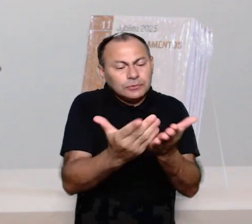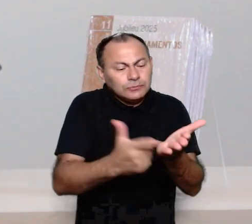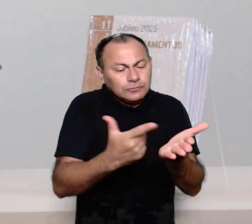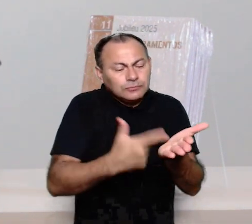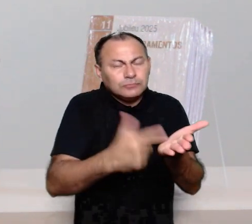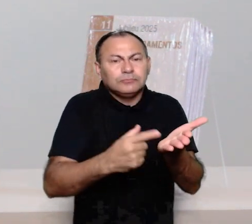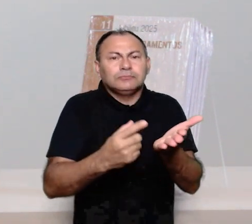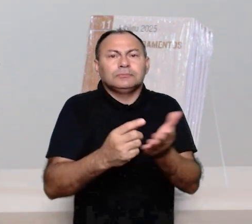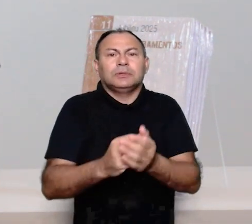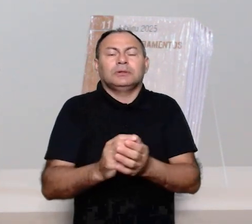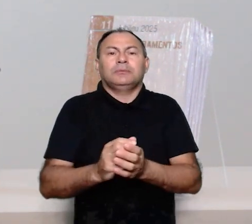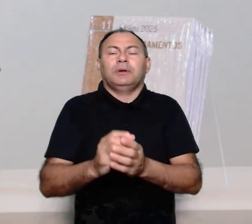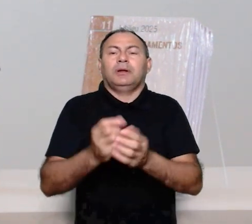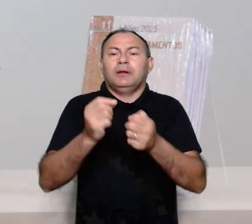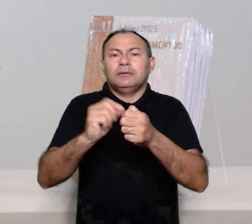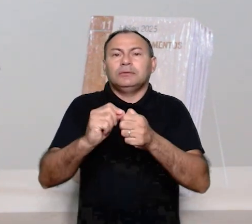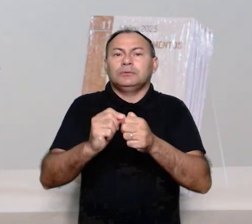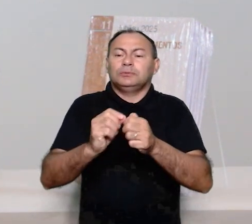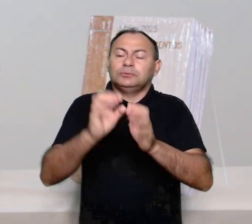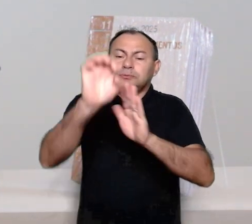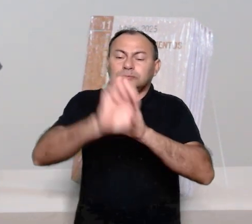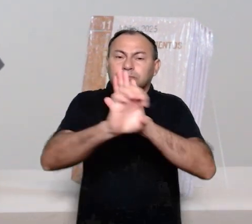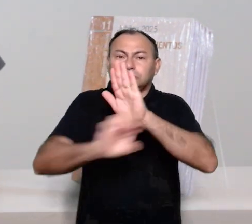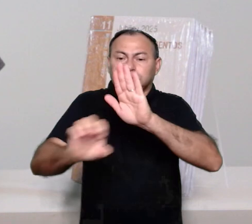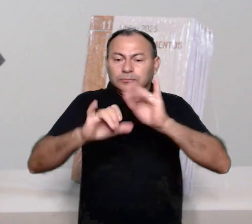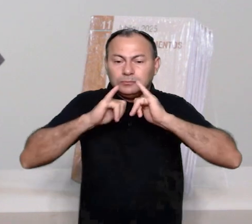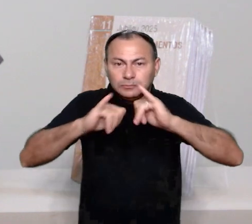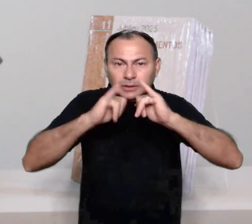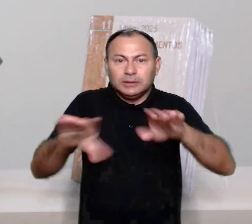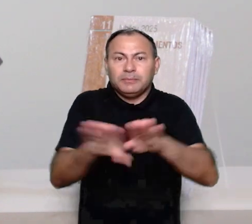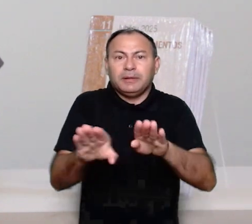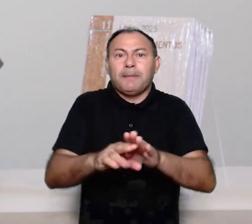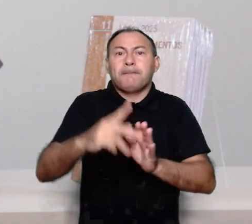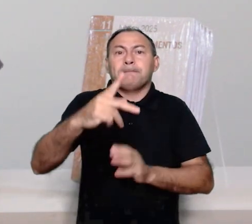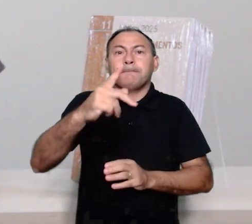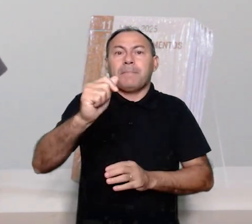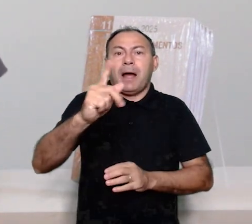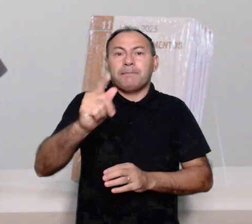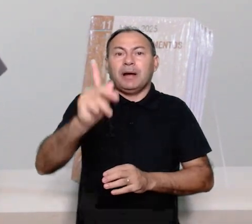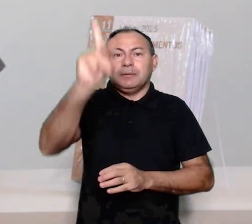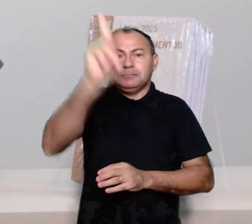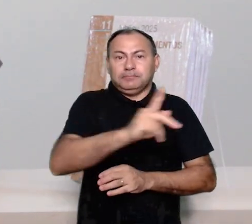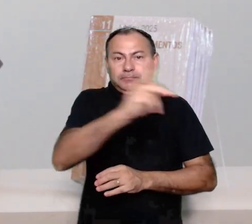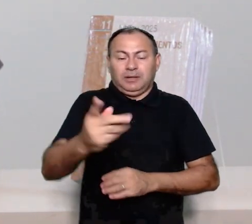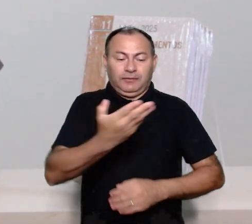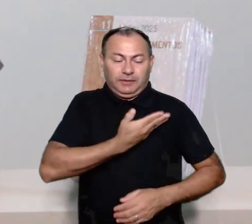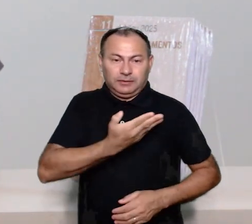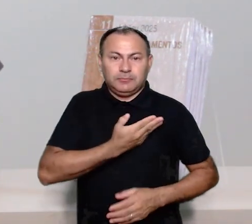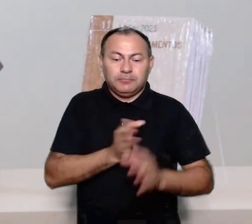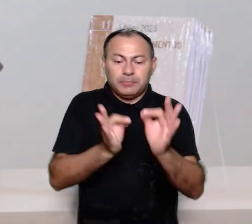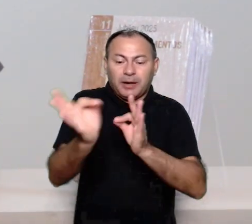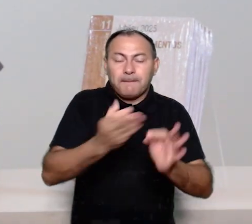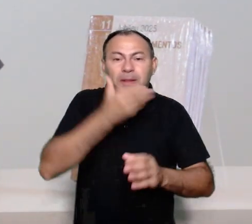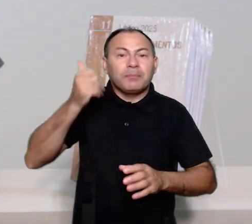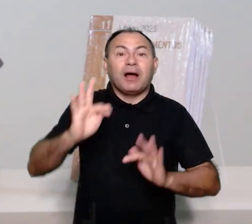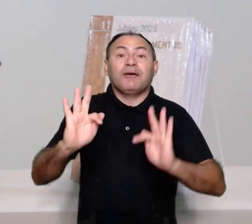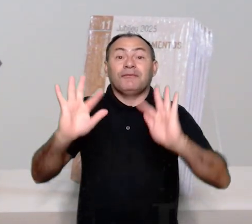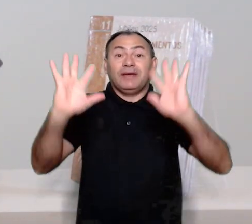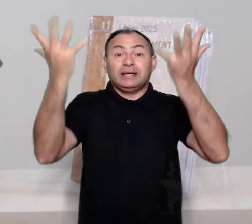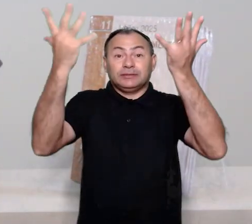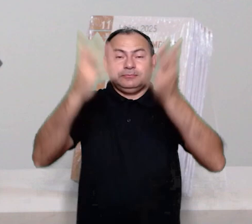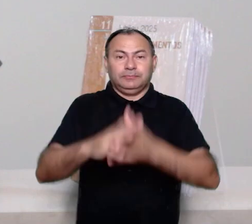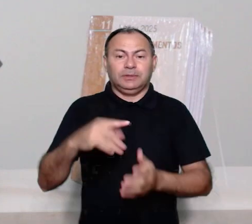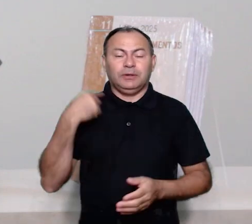do concílio proposto pelo Dicastério da Evangelização e também pelo Papa Francisco, para nos prepararmos melhor para o Jubileu.